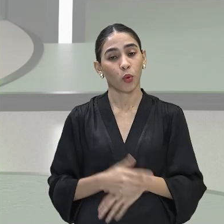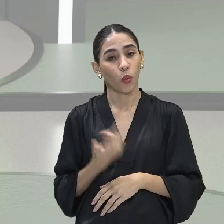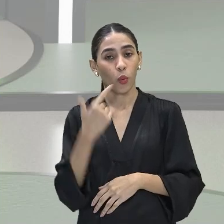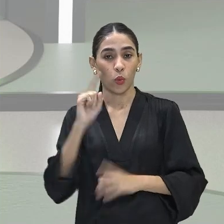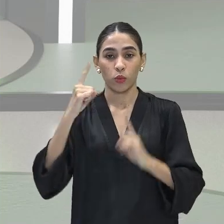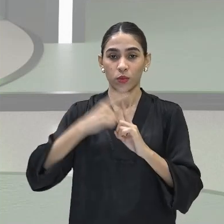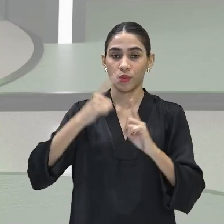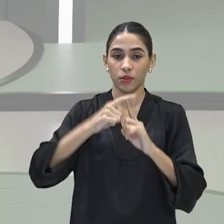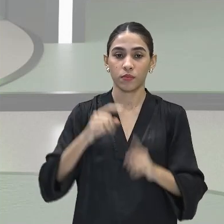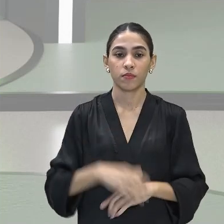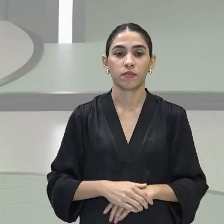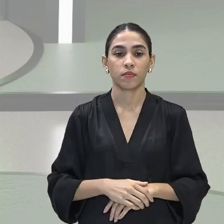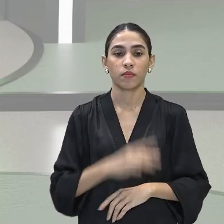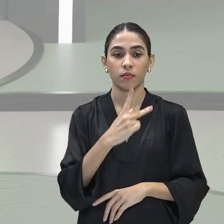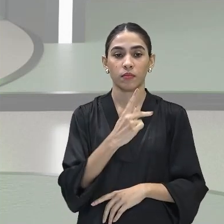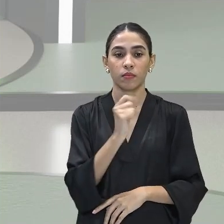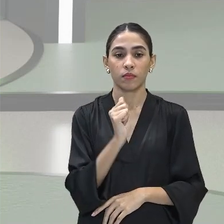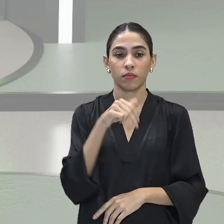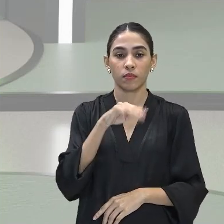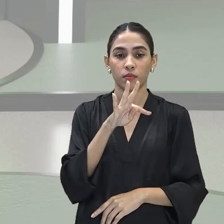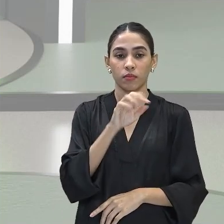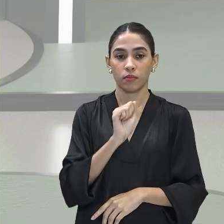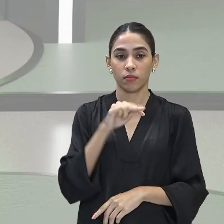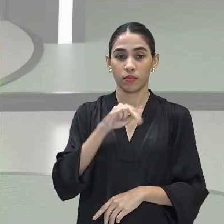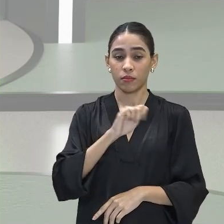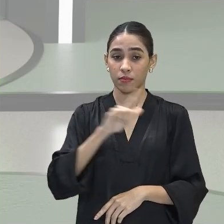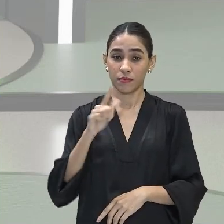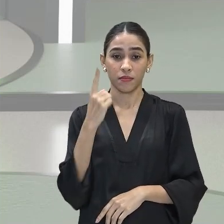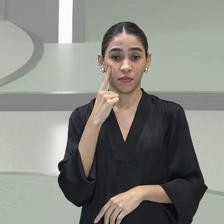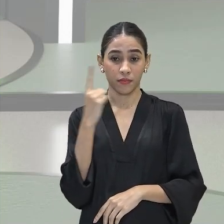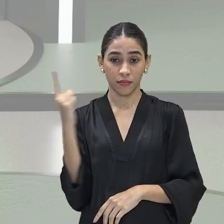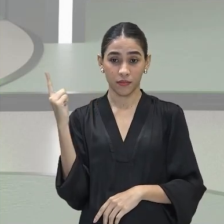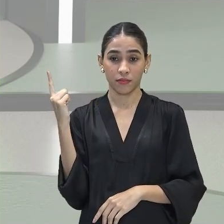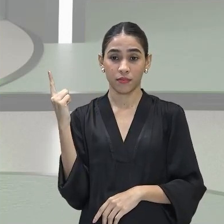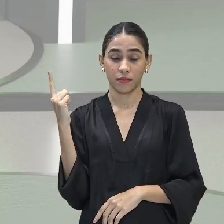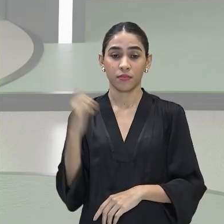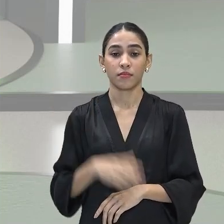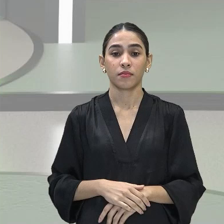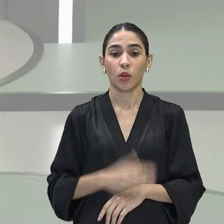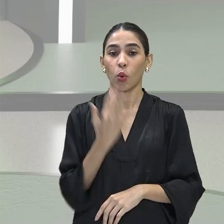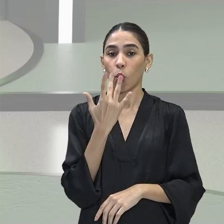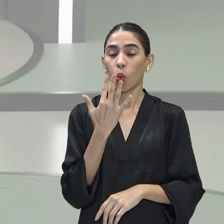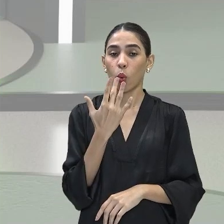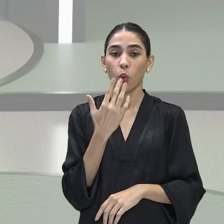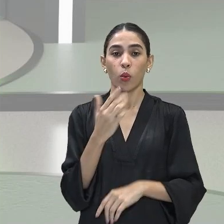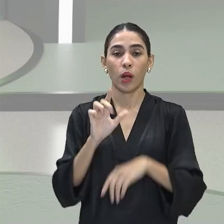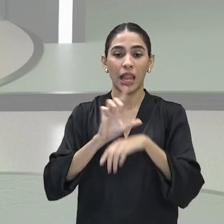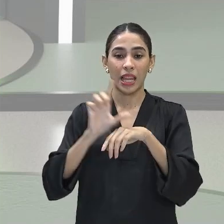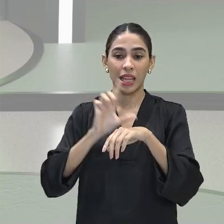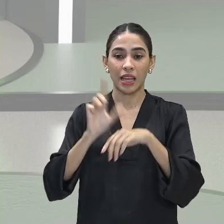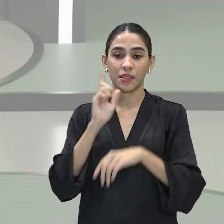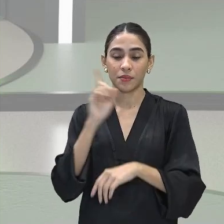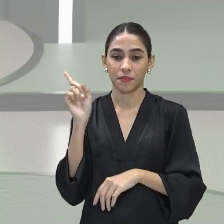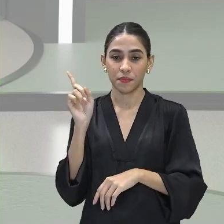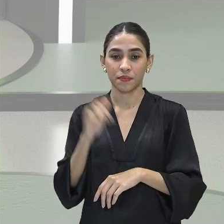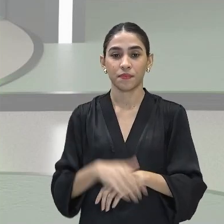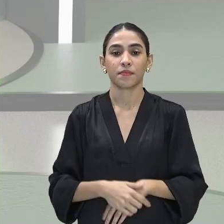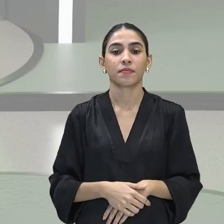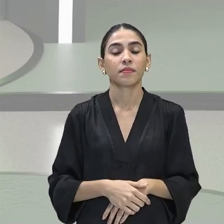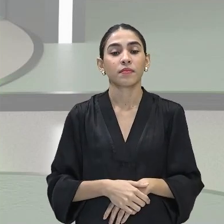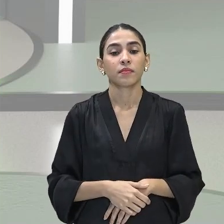um bioma, que é o bioma Pantanal. Olha só aqui, né? Em lilás a gente consegue observar esse bioma. E ele